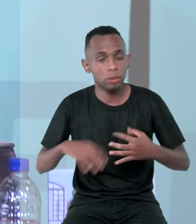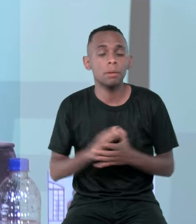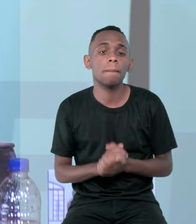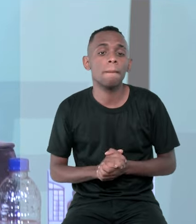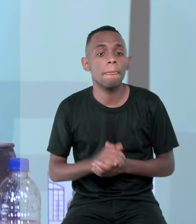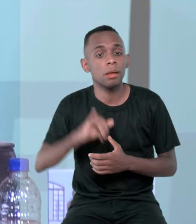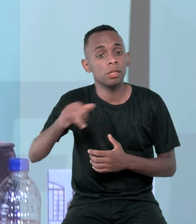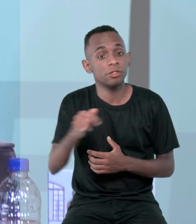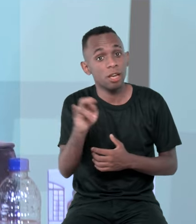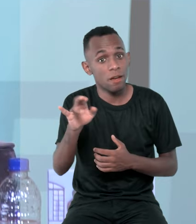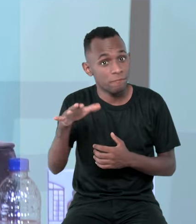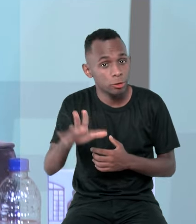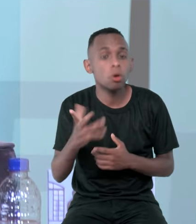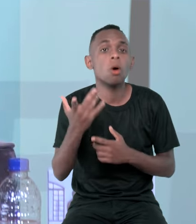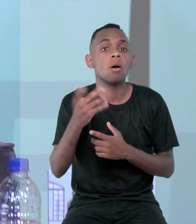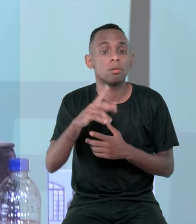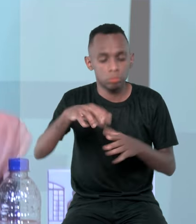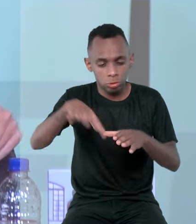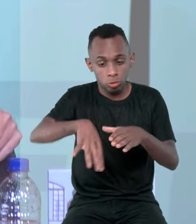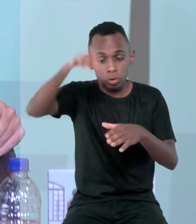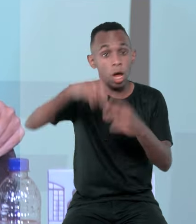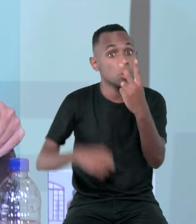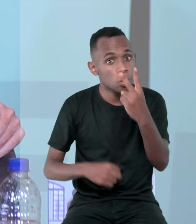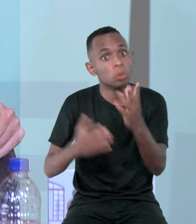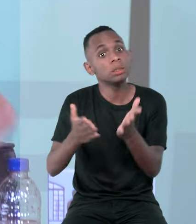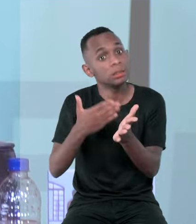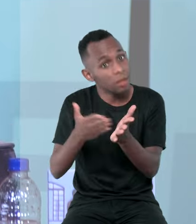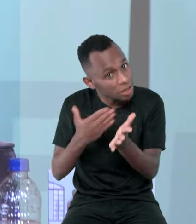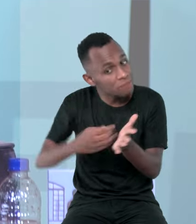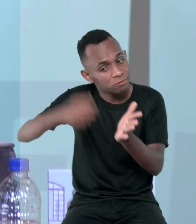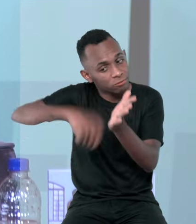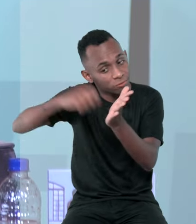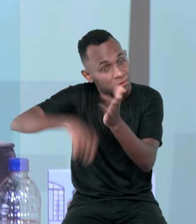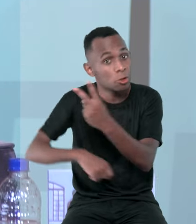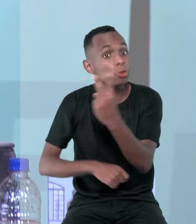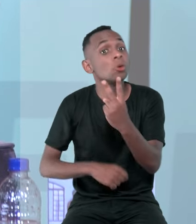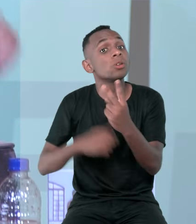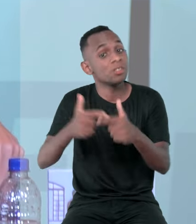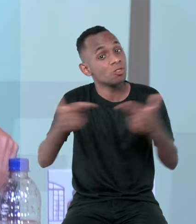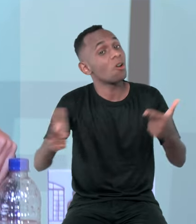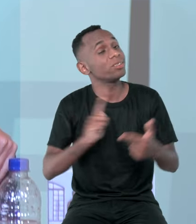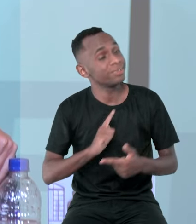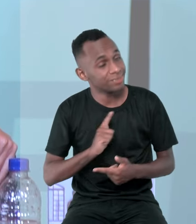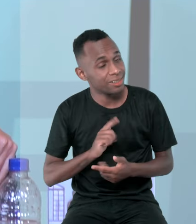Ele vai sortear 2 livros, então, autografados, 2 sortudos ou